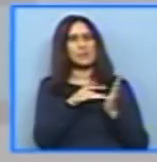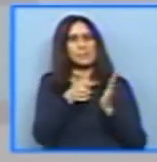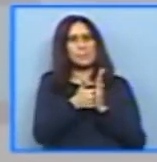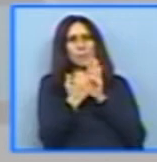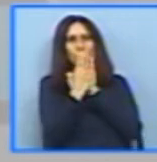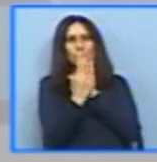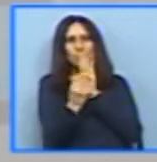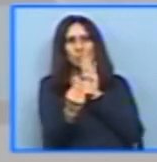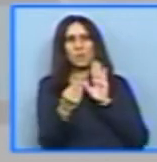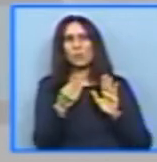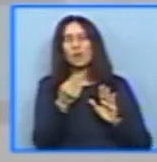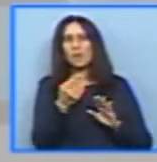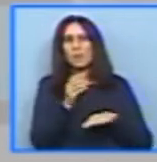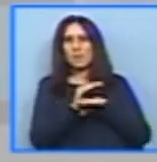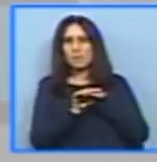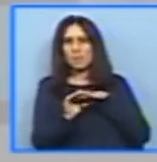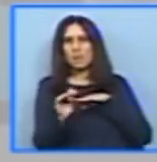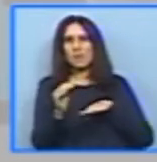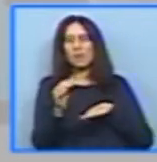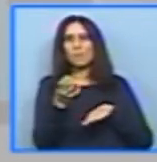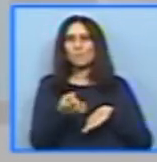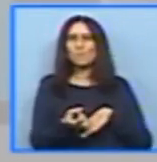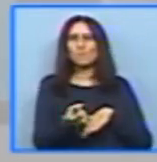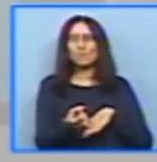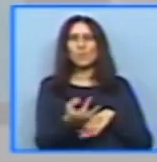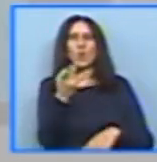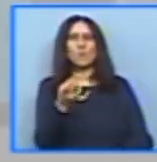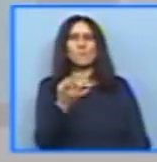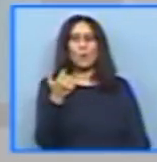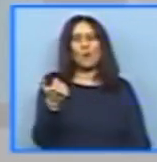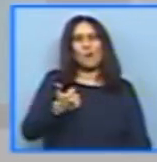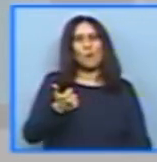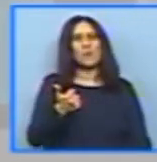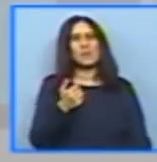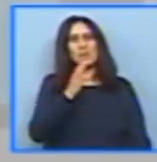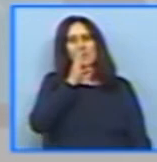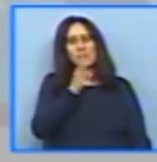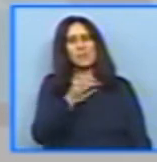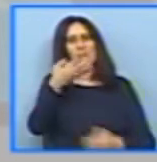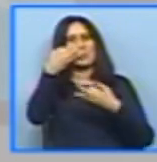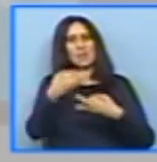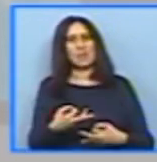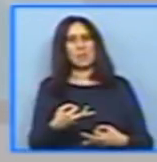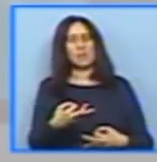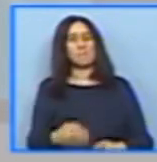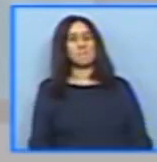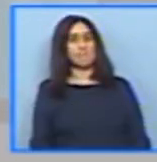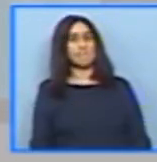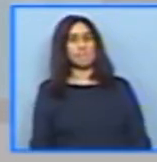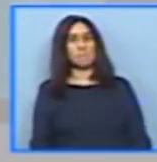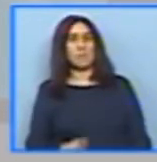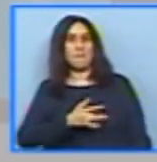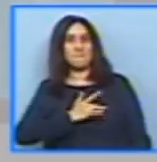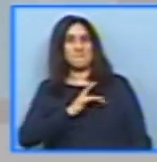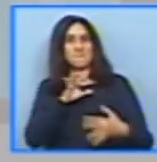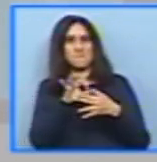é compassivo, cheio de benevolência e fidelidade. Isto abre exatamente esta dimensão do amor, que depois